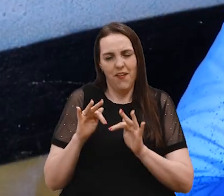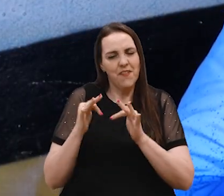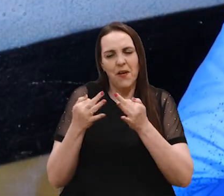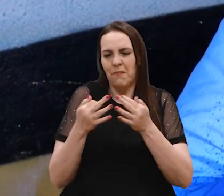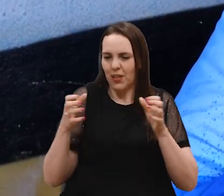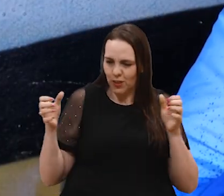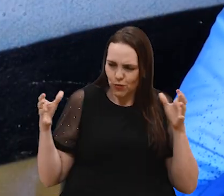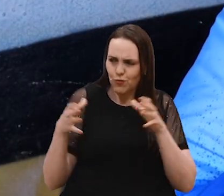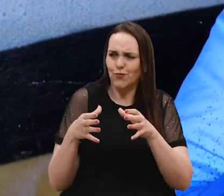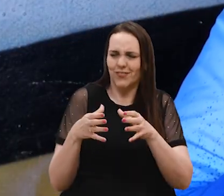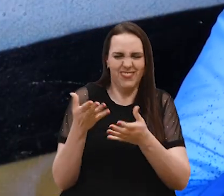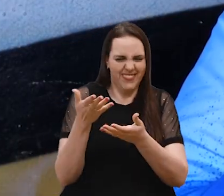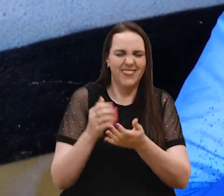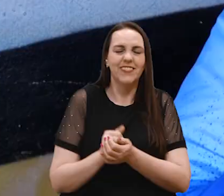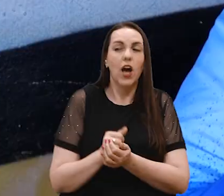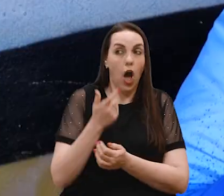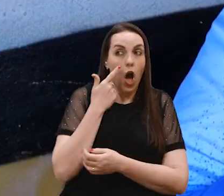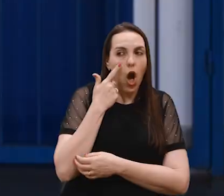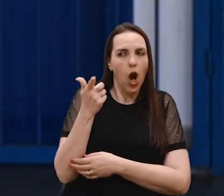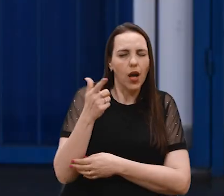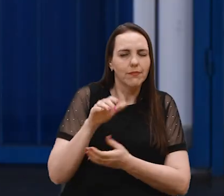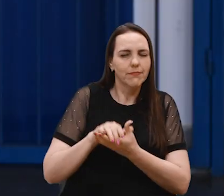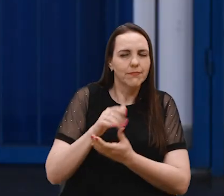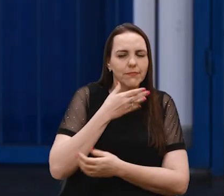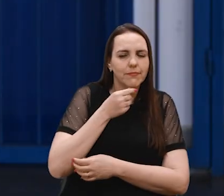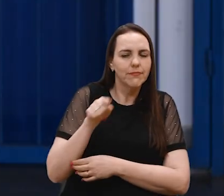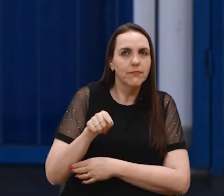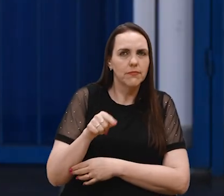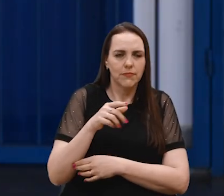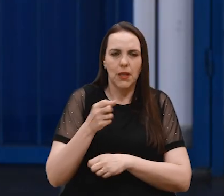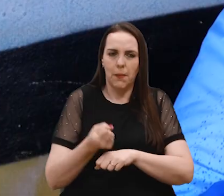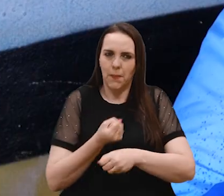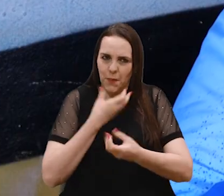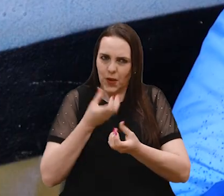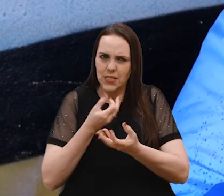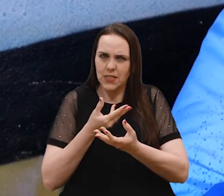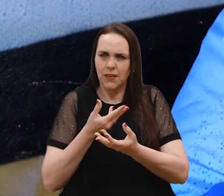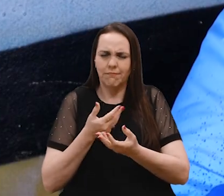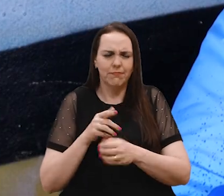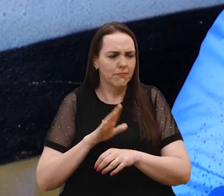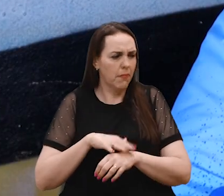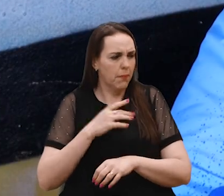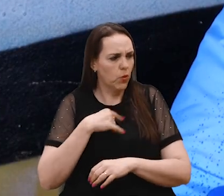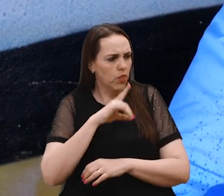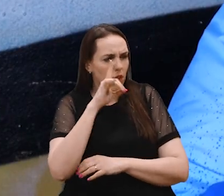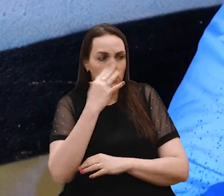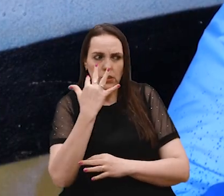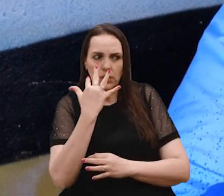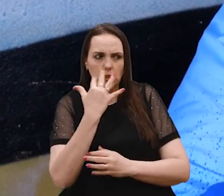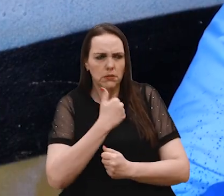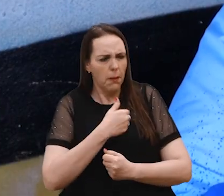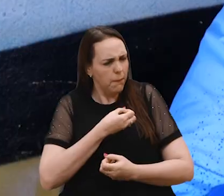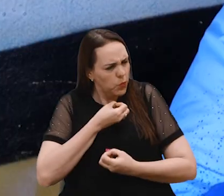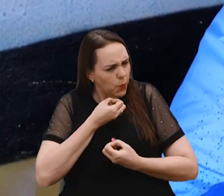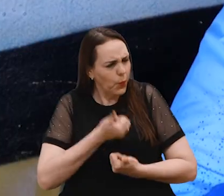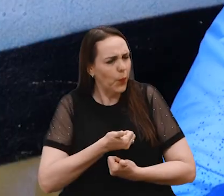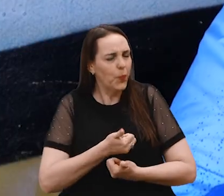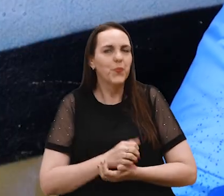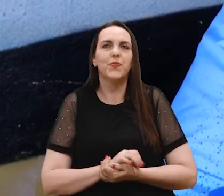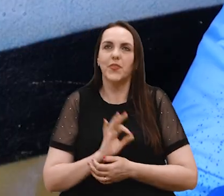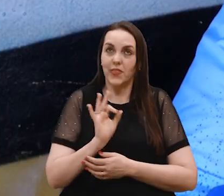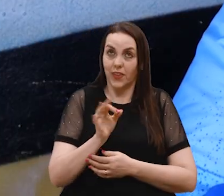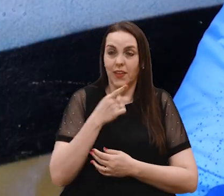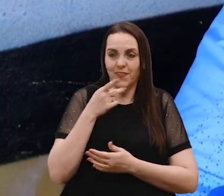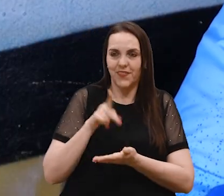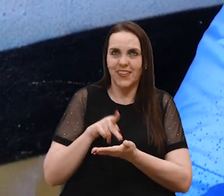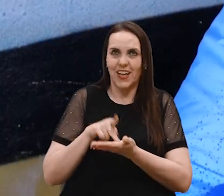toda junto, né? Aí eu disse para ele, dá uma olhada nesse poema aqui. Ele disse, meu Deus, ele disse, esse aqui é muito bom. Ela é muito bom. Eu disse,